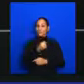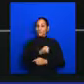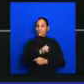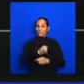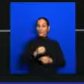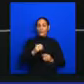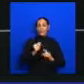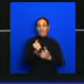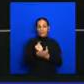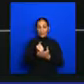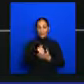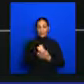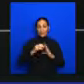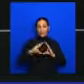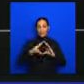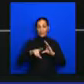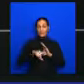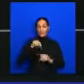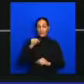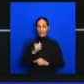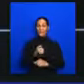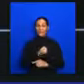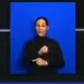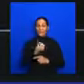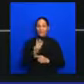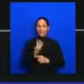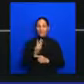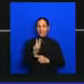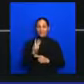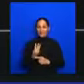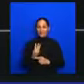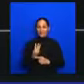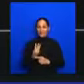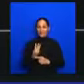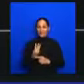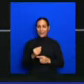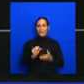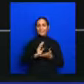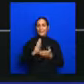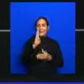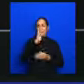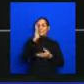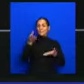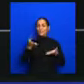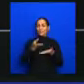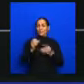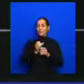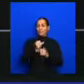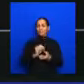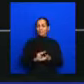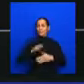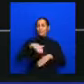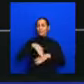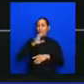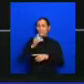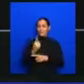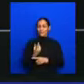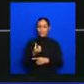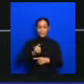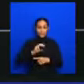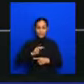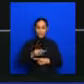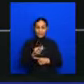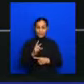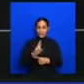número. Vem chegando, bola sorteada, 43, número 43. Prêmio principal hoje acumulado em mais de